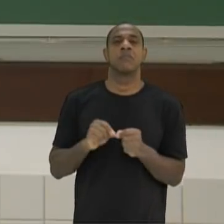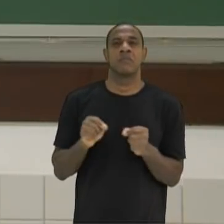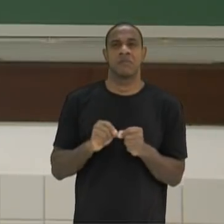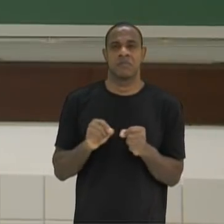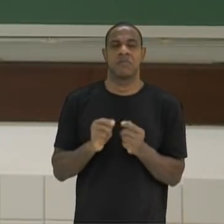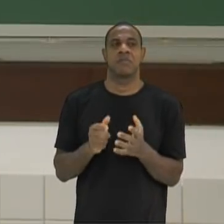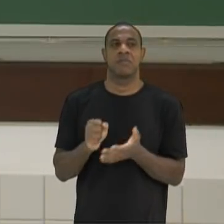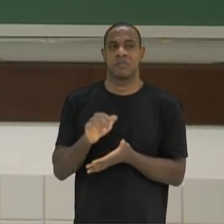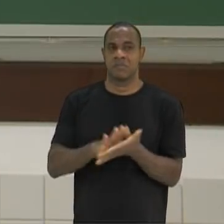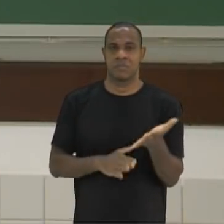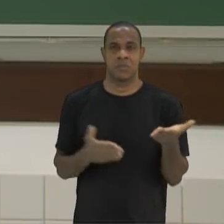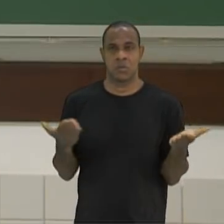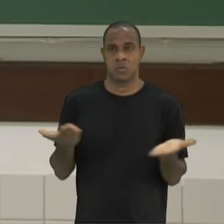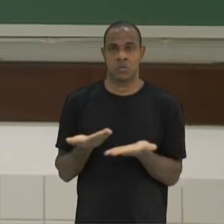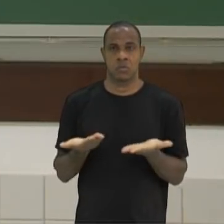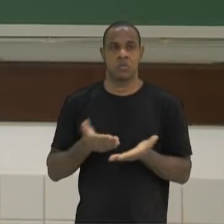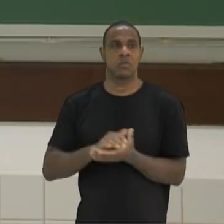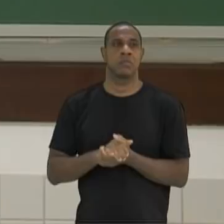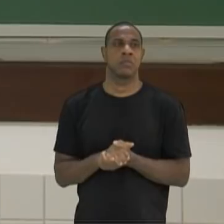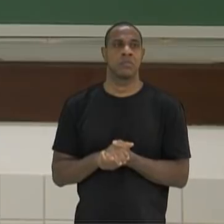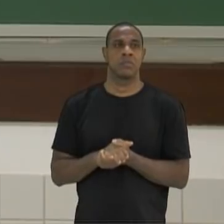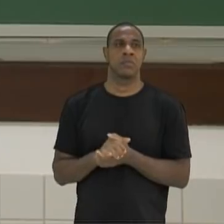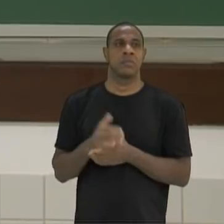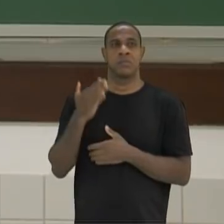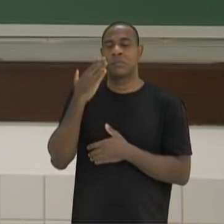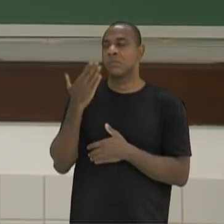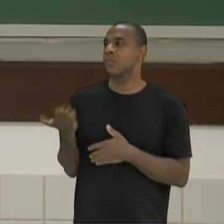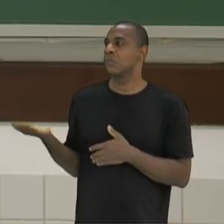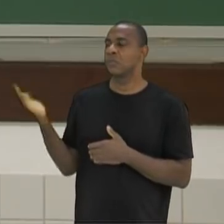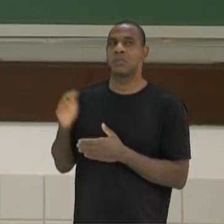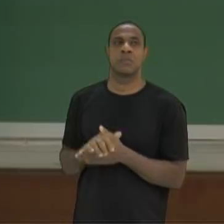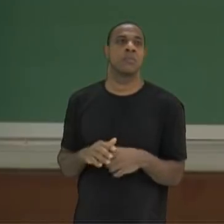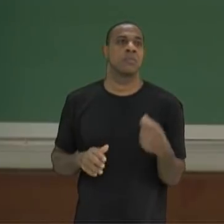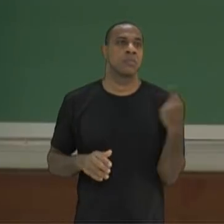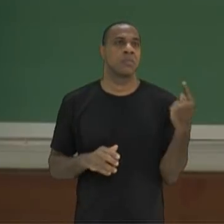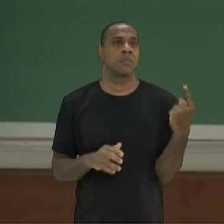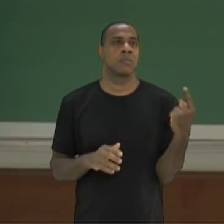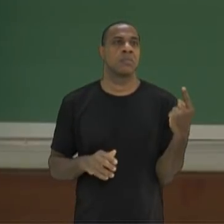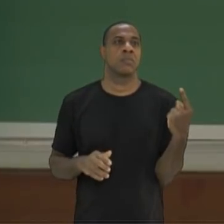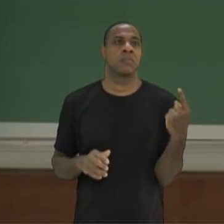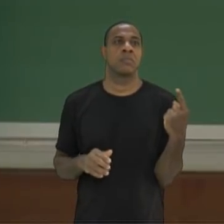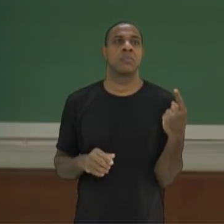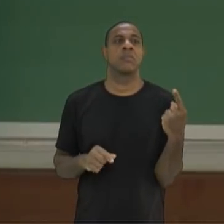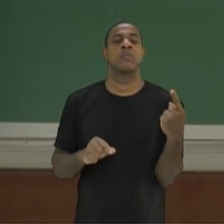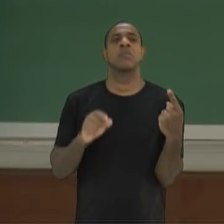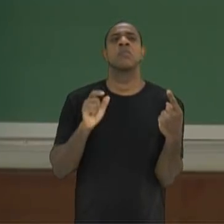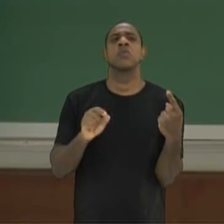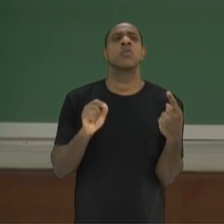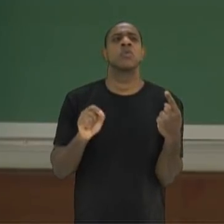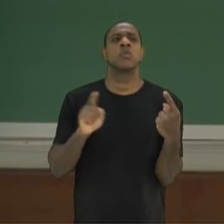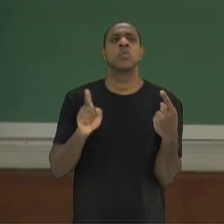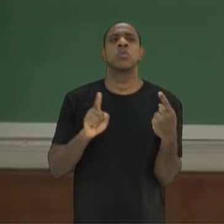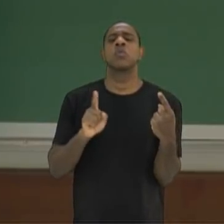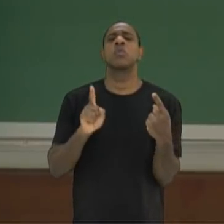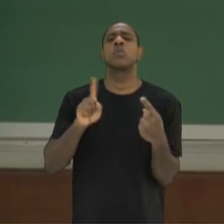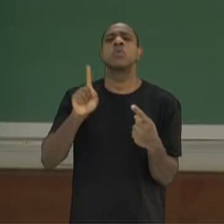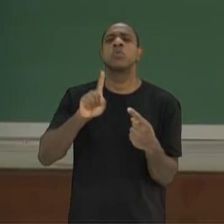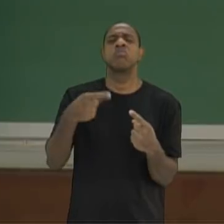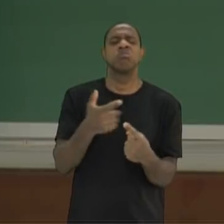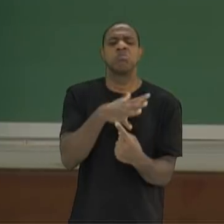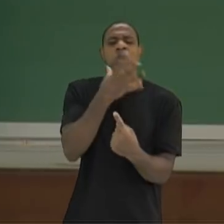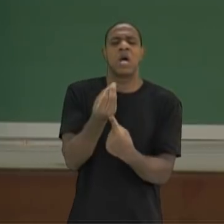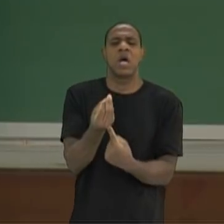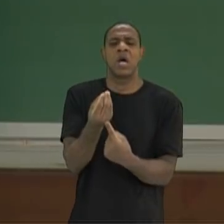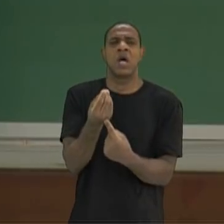gente viu na aula de hoje. Preparado? Então vamos lá, let's go. Número 1. O que não é uma manifestação artística?